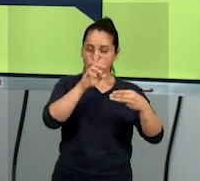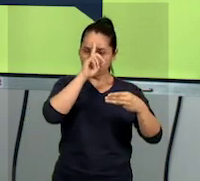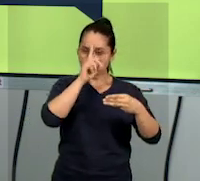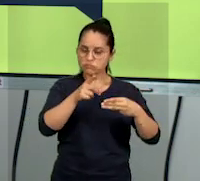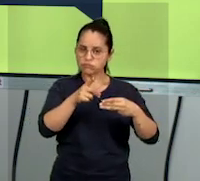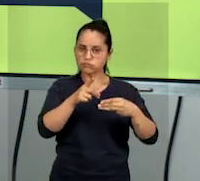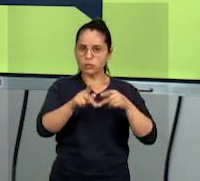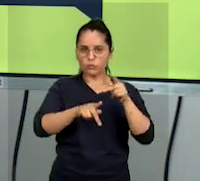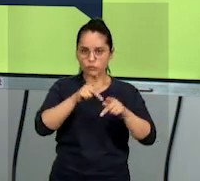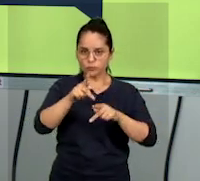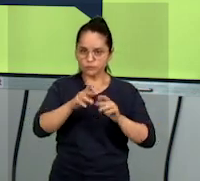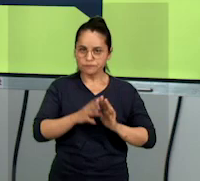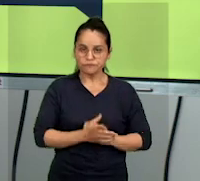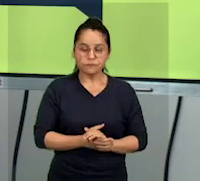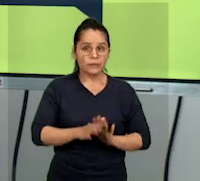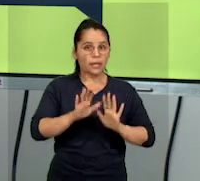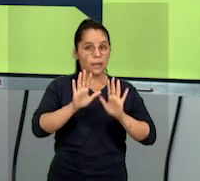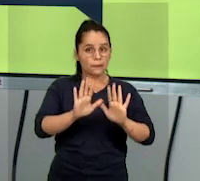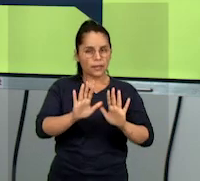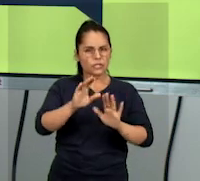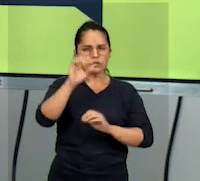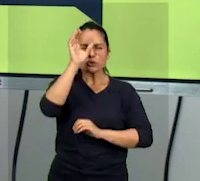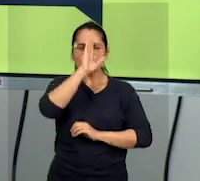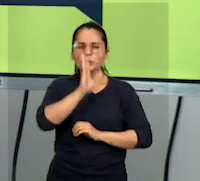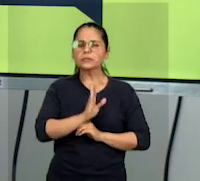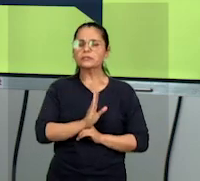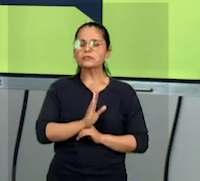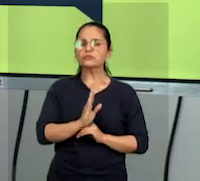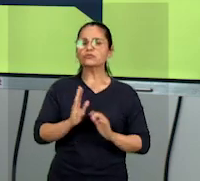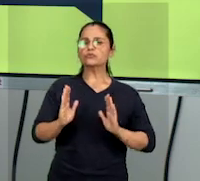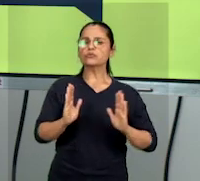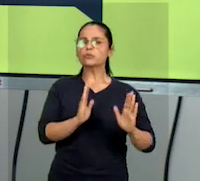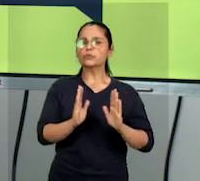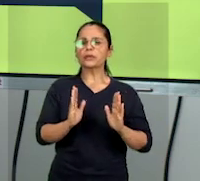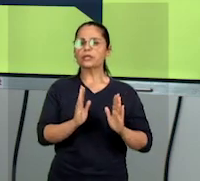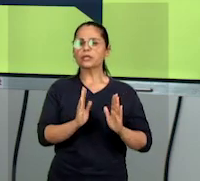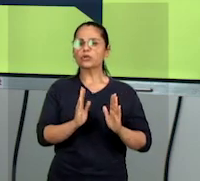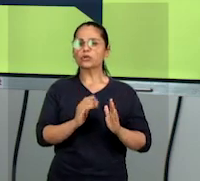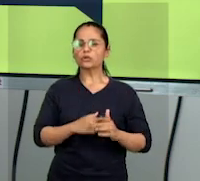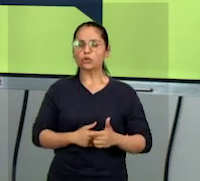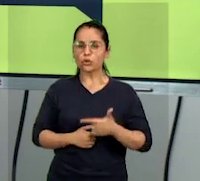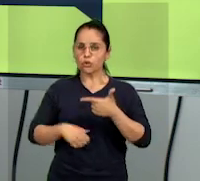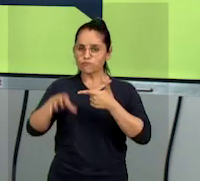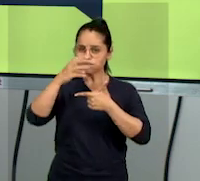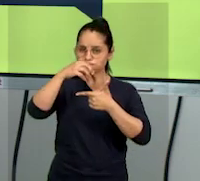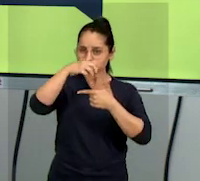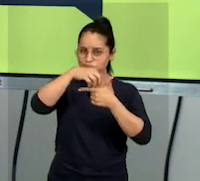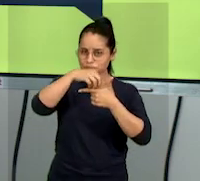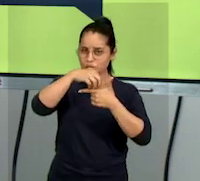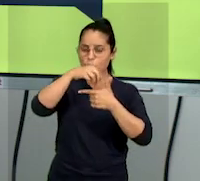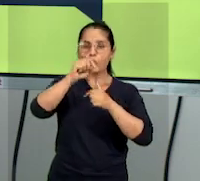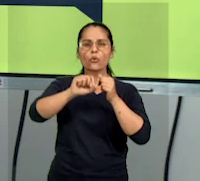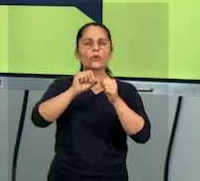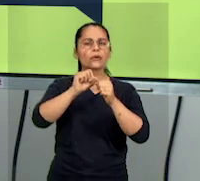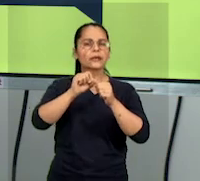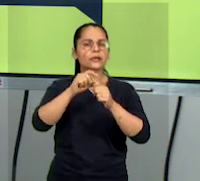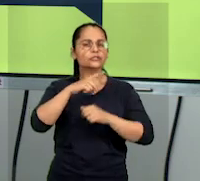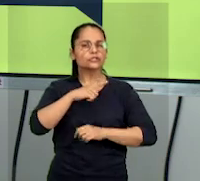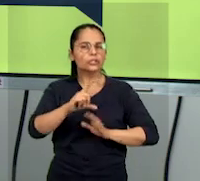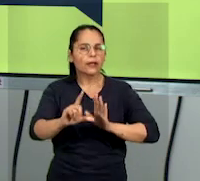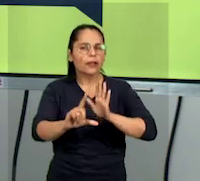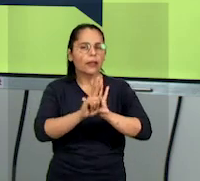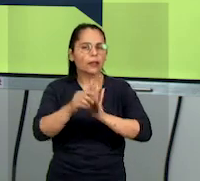para o povo. Porém, no Brasil, nesse período do segundo reinado, no reinado do Dom Pedro II, a gente tinha uma